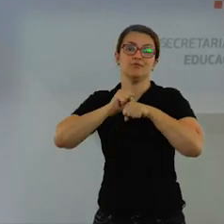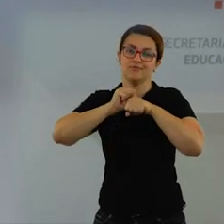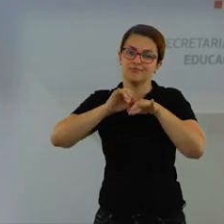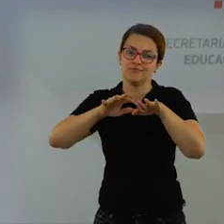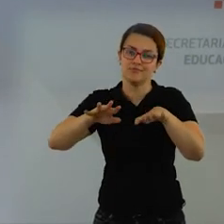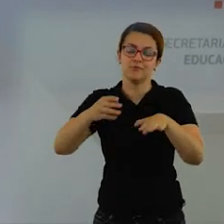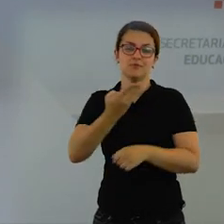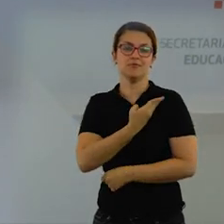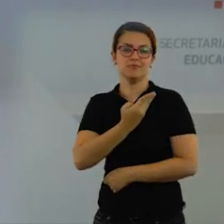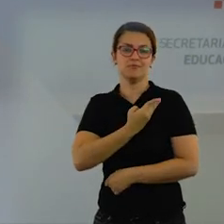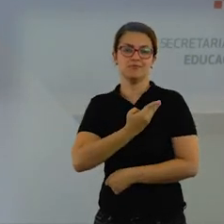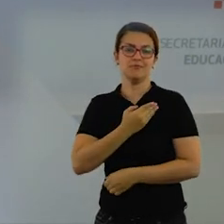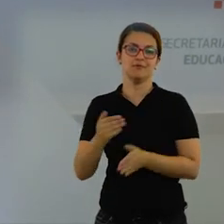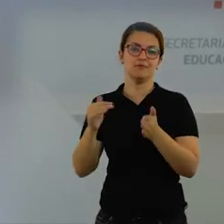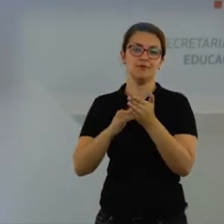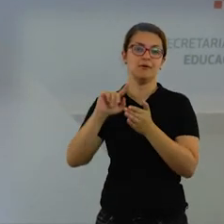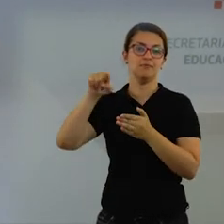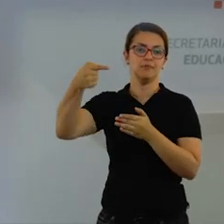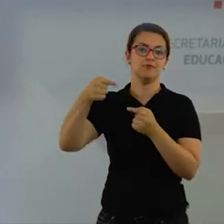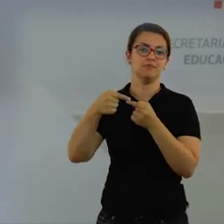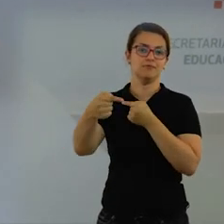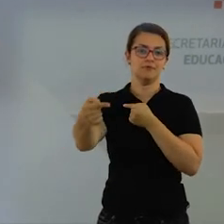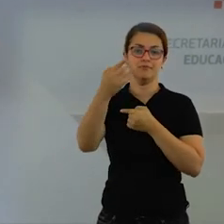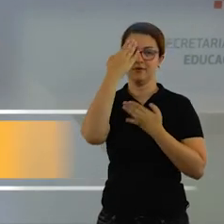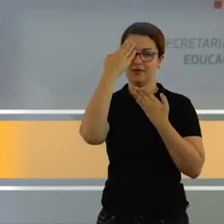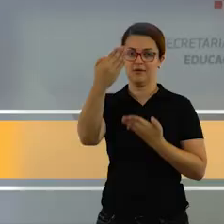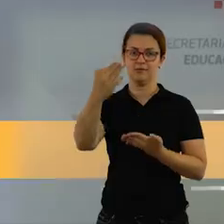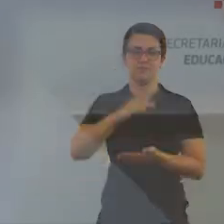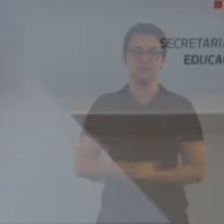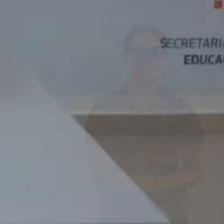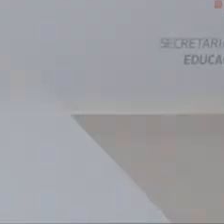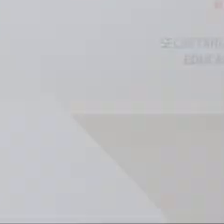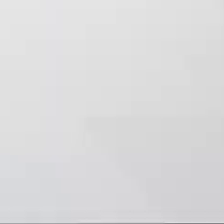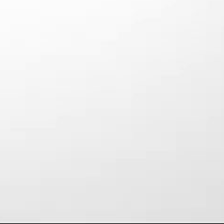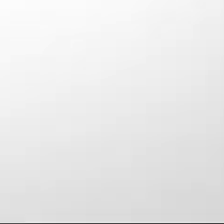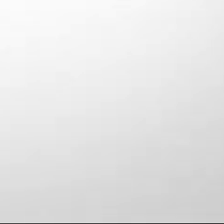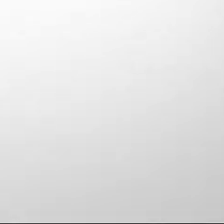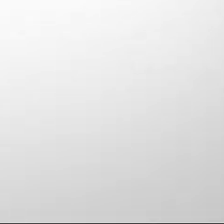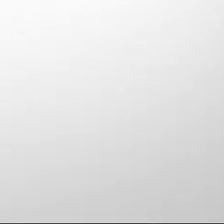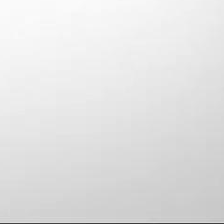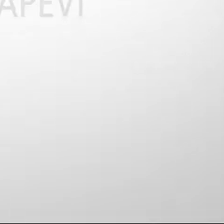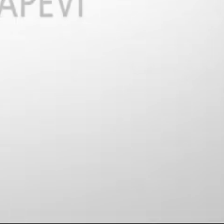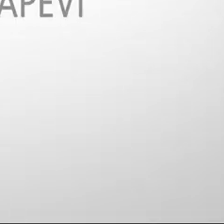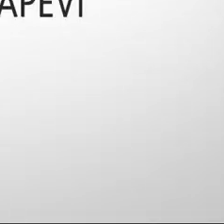compartilha com os amigos. E até a próxima semana, gente. Obrigada.